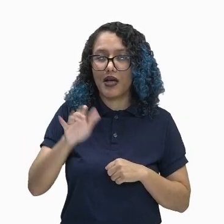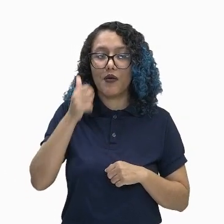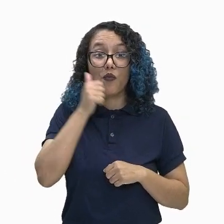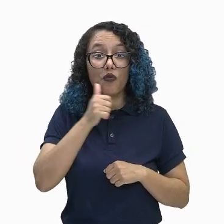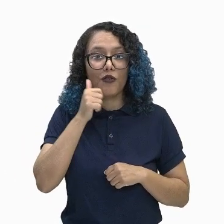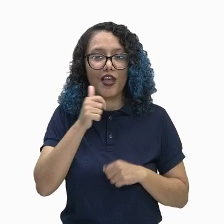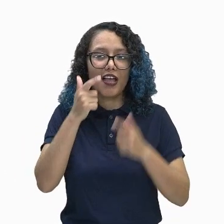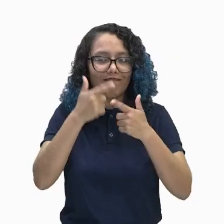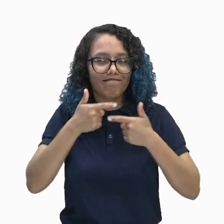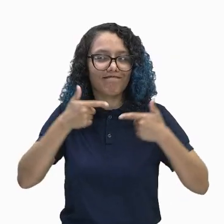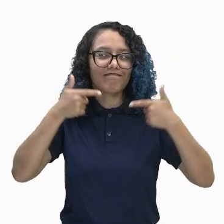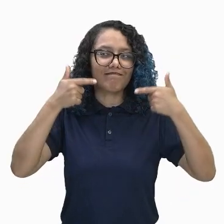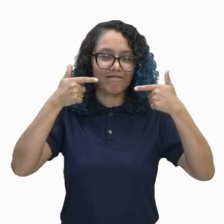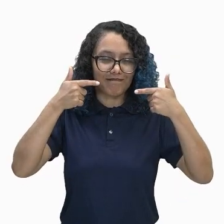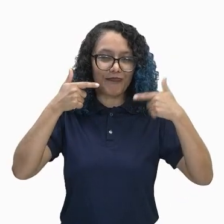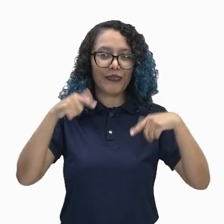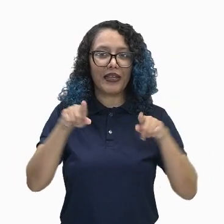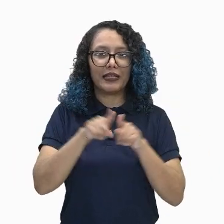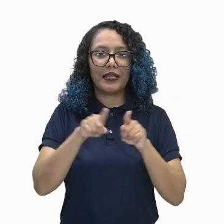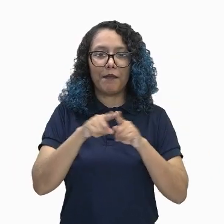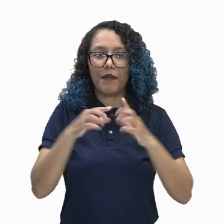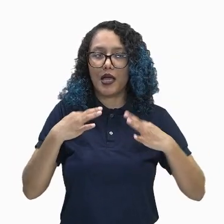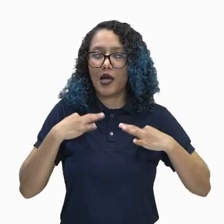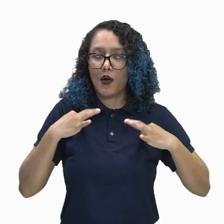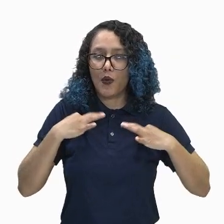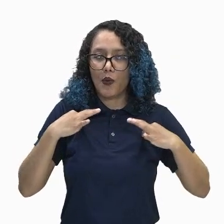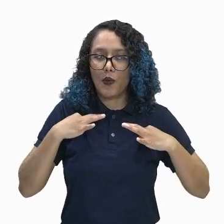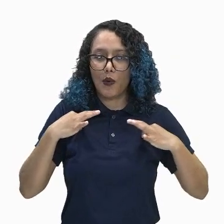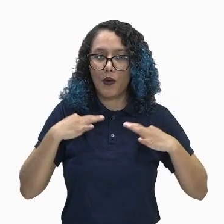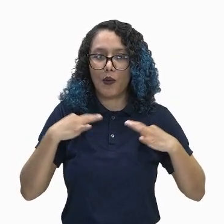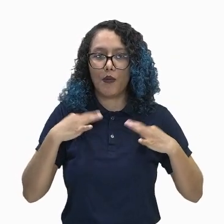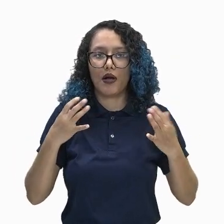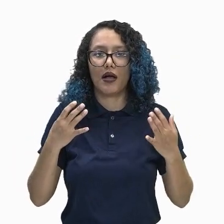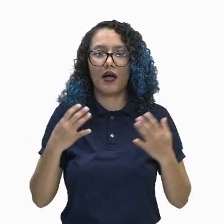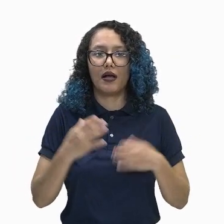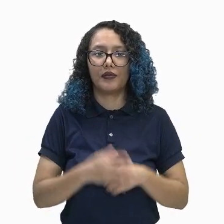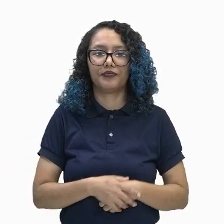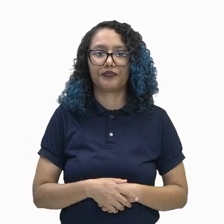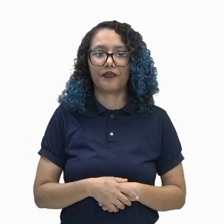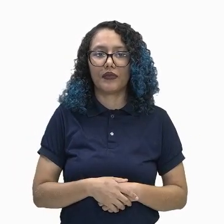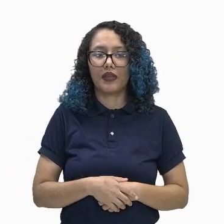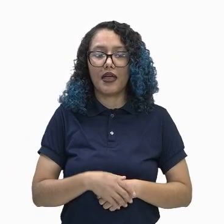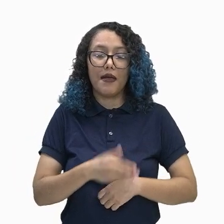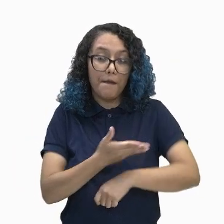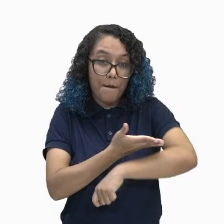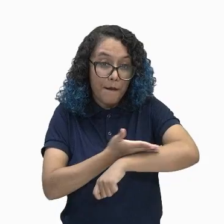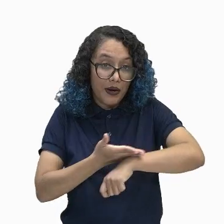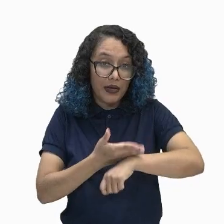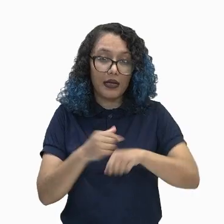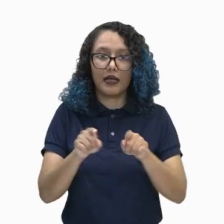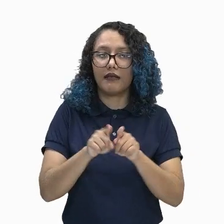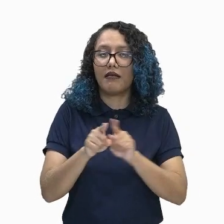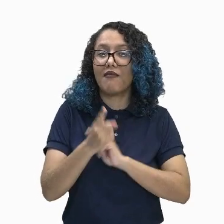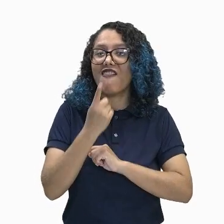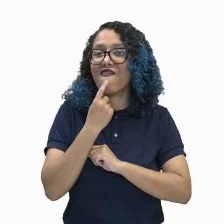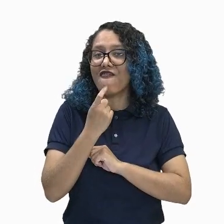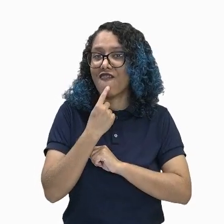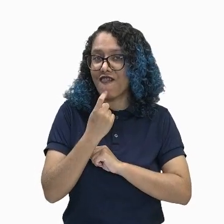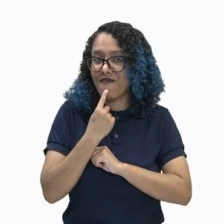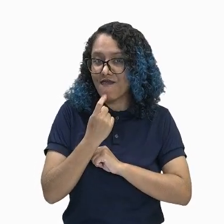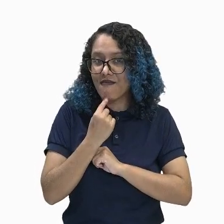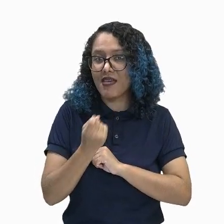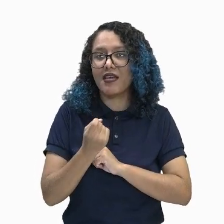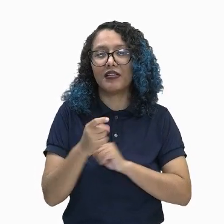mulher sorridente, com as roupas. Percebe que ela está com as roupas aí, branco e em tons vermelhos também, com